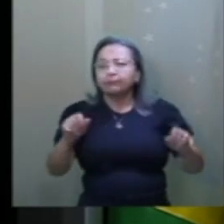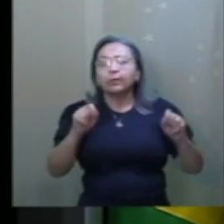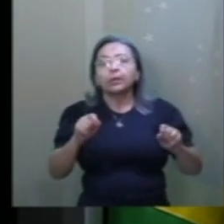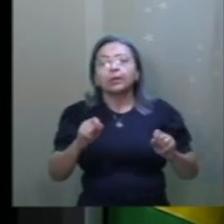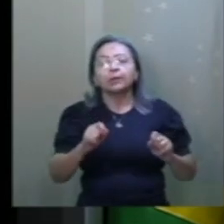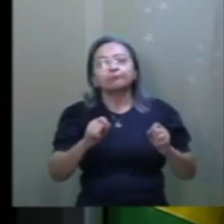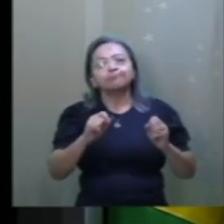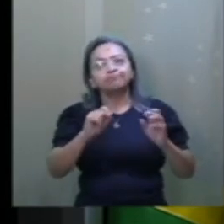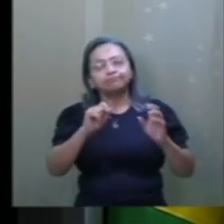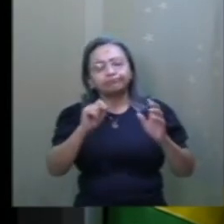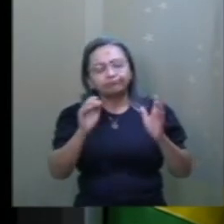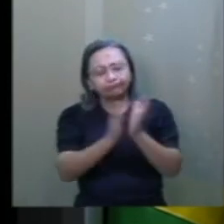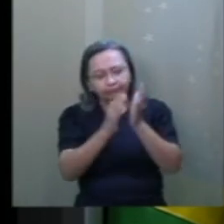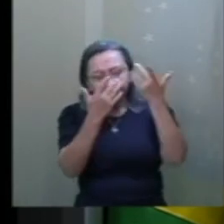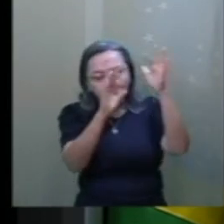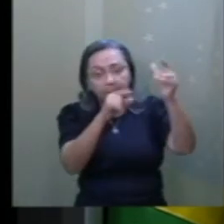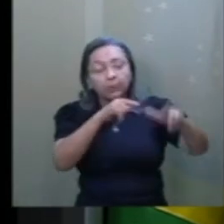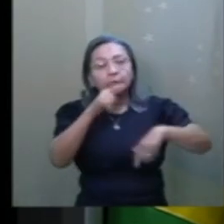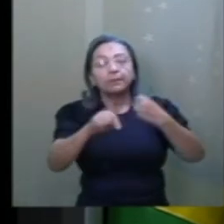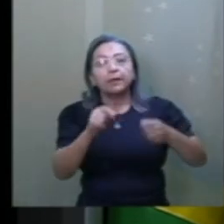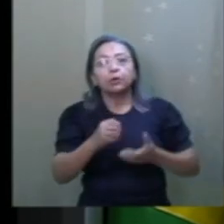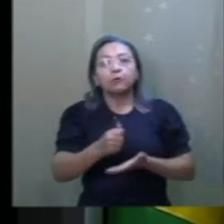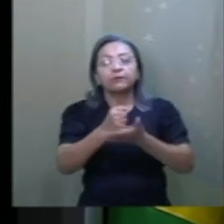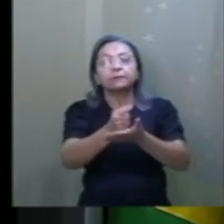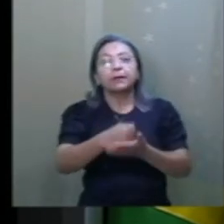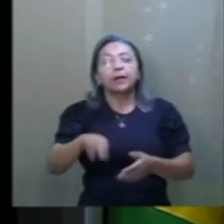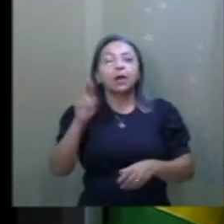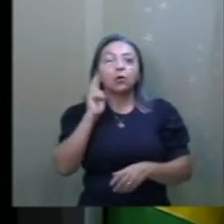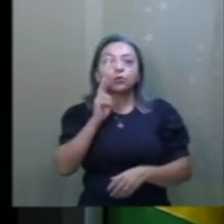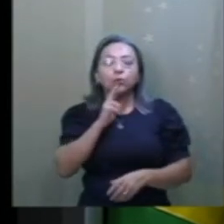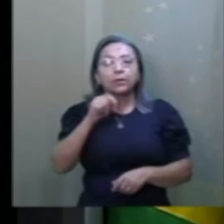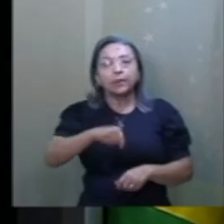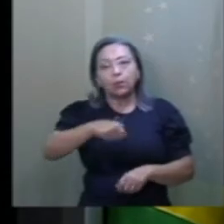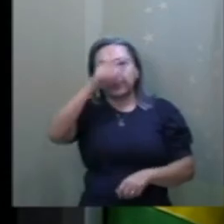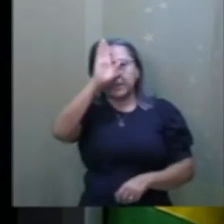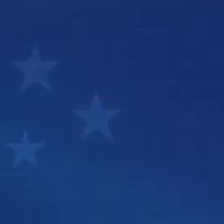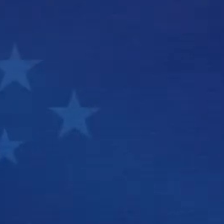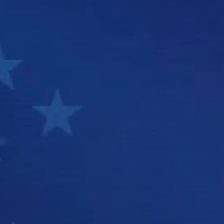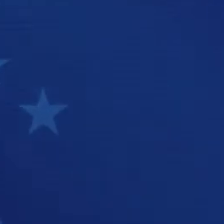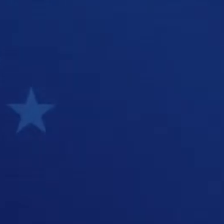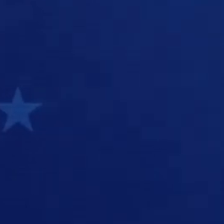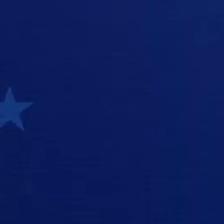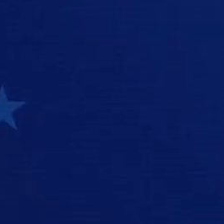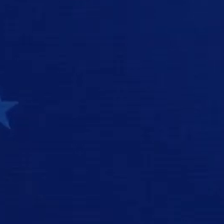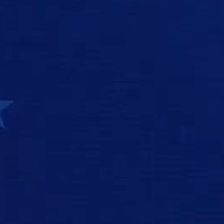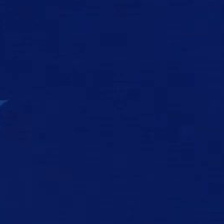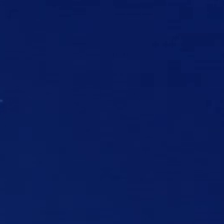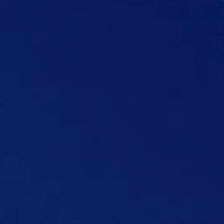voto de louvor pelo trabalho que presta a Rondônia e ao Brasil. Muito obrigado, senhor presidente.